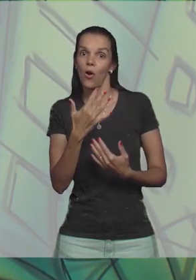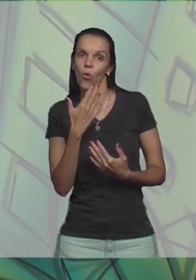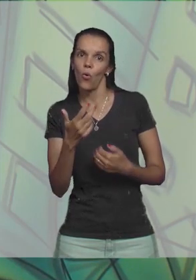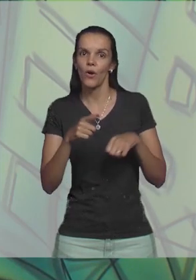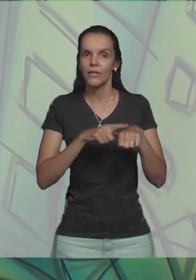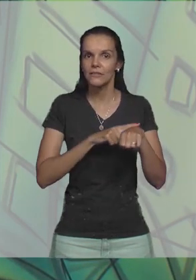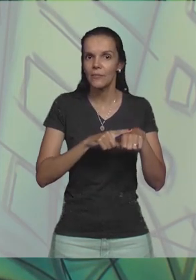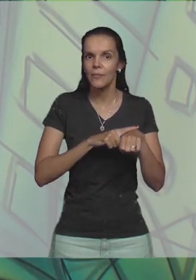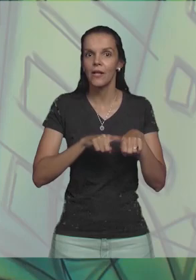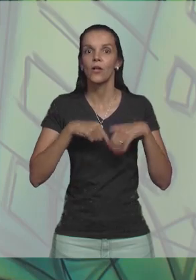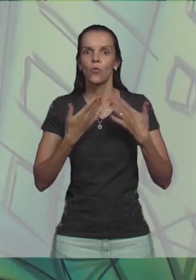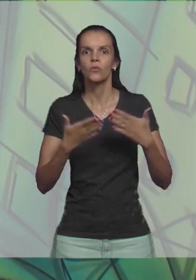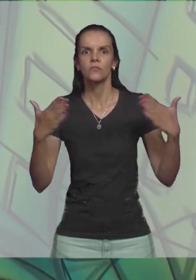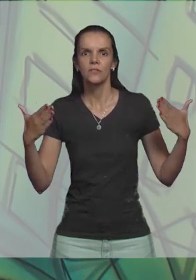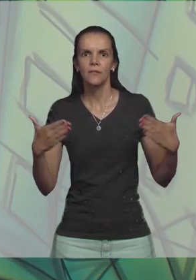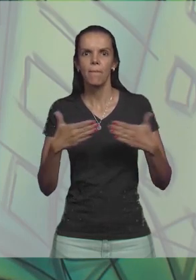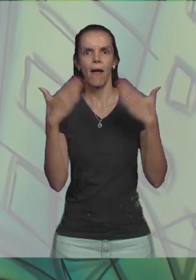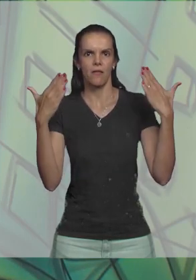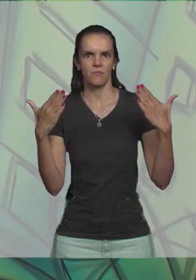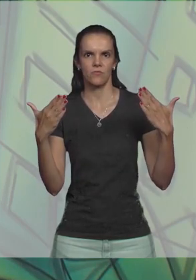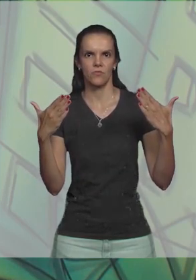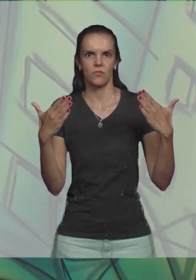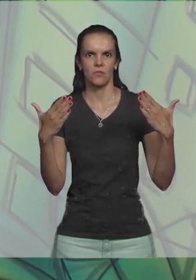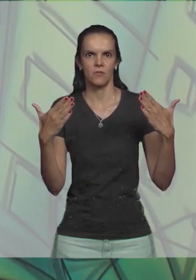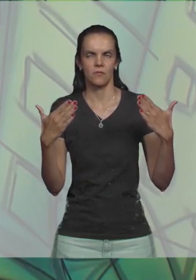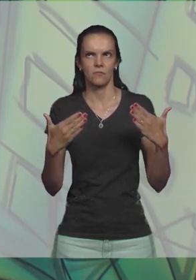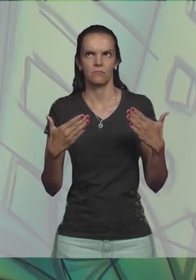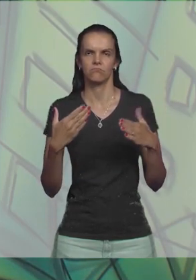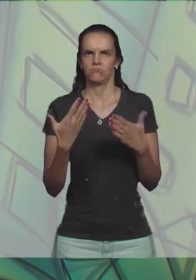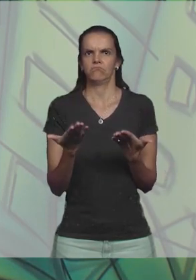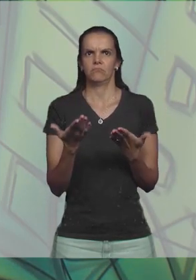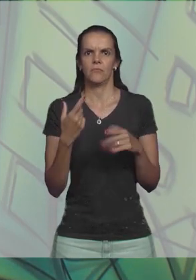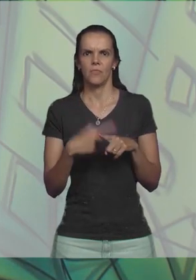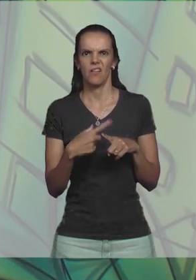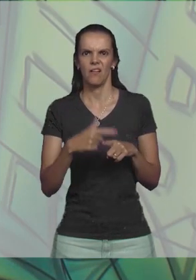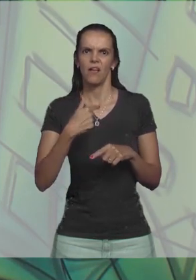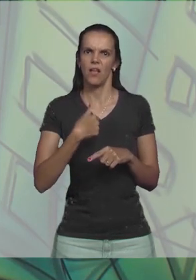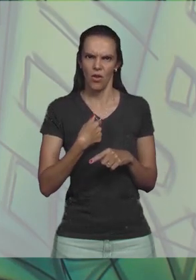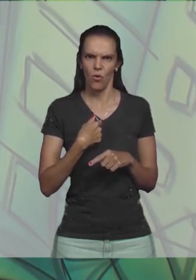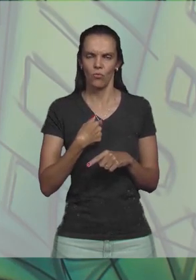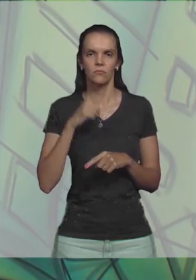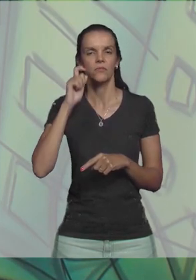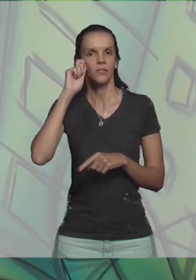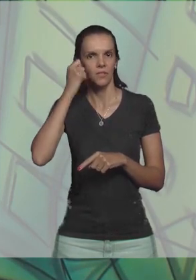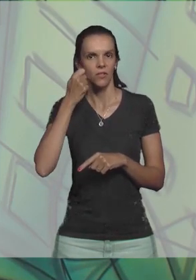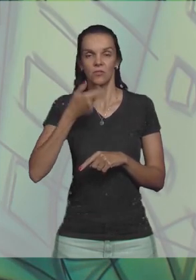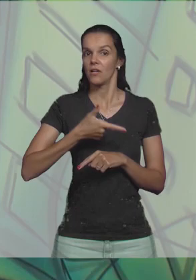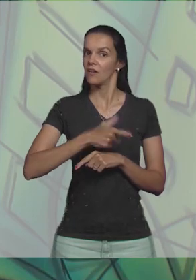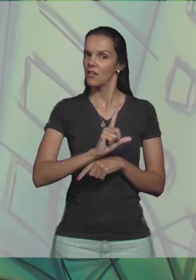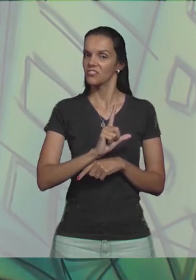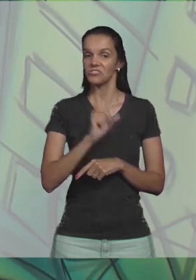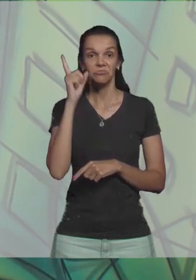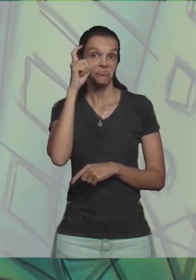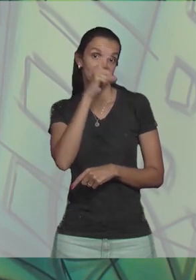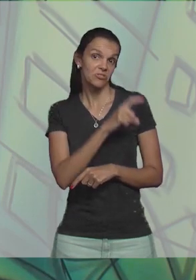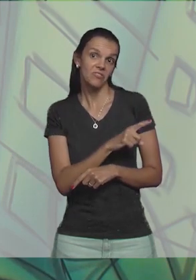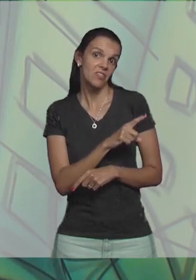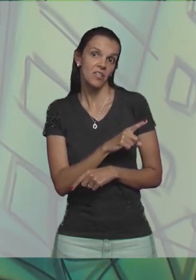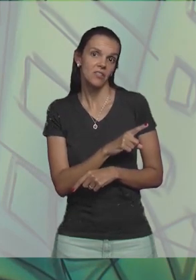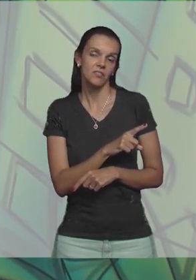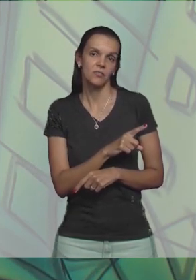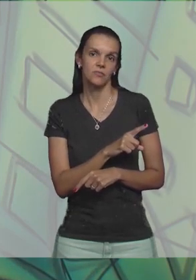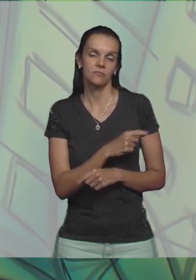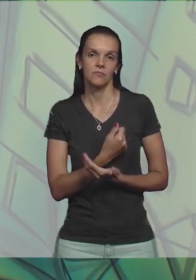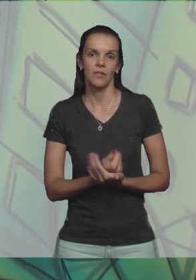pele quando a gente tem esse embate, tem esse choque. E aí a gente questiona, opa, peraí, então eu sou negro. Antes disso é muito difícil, né? A